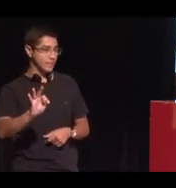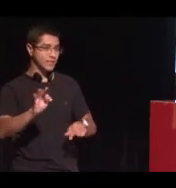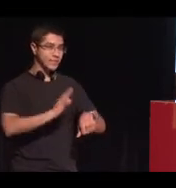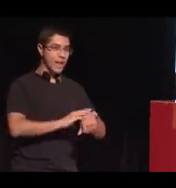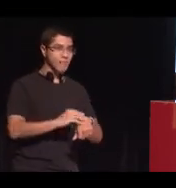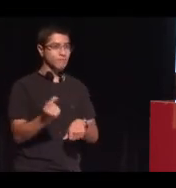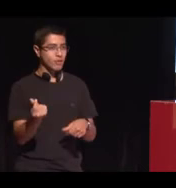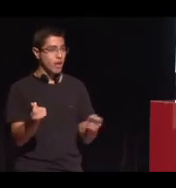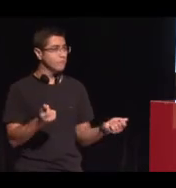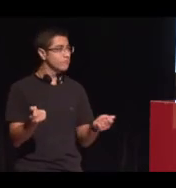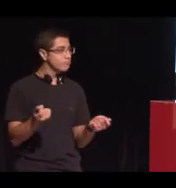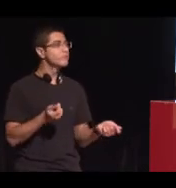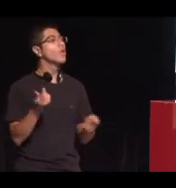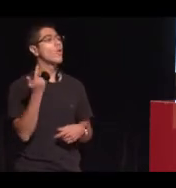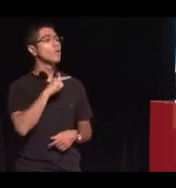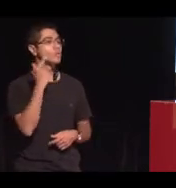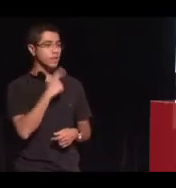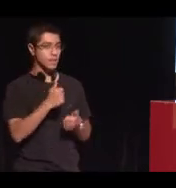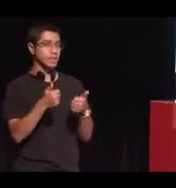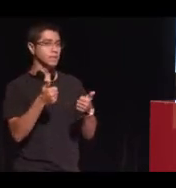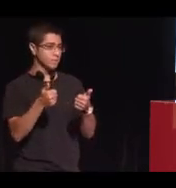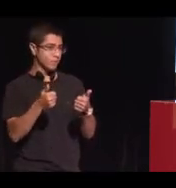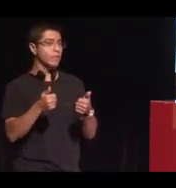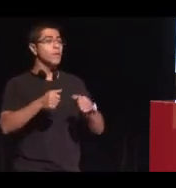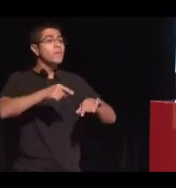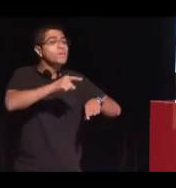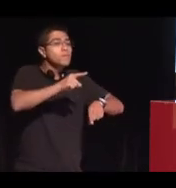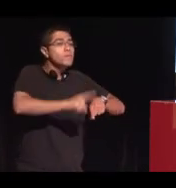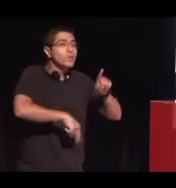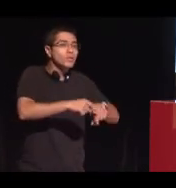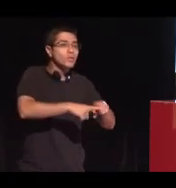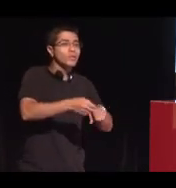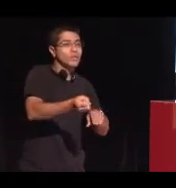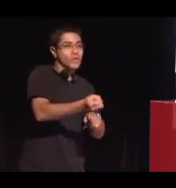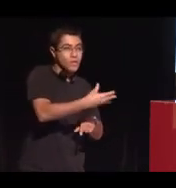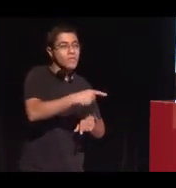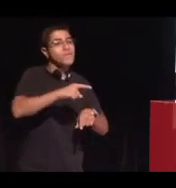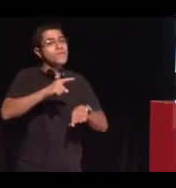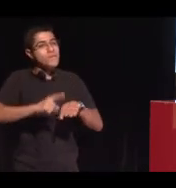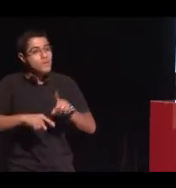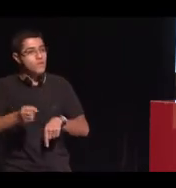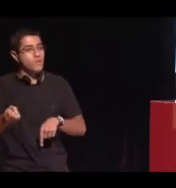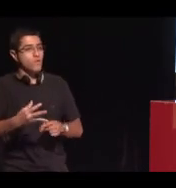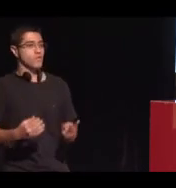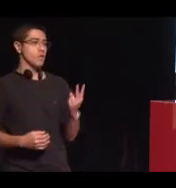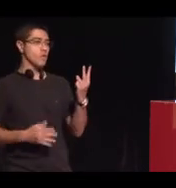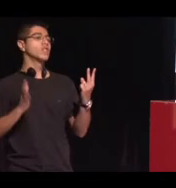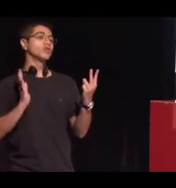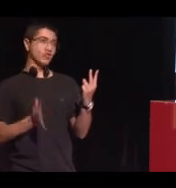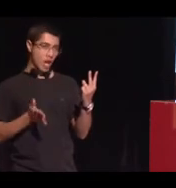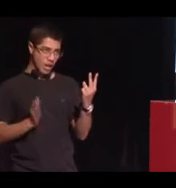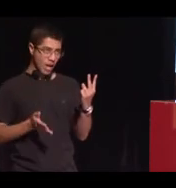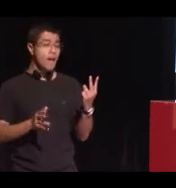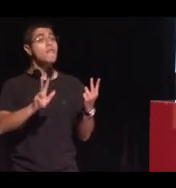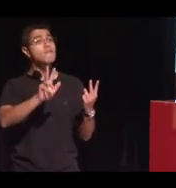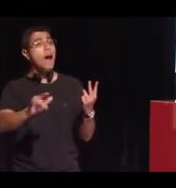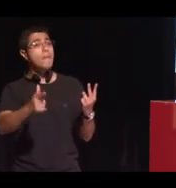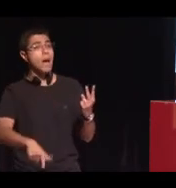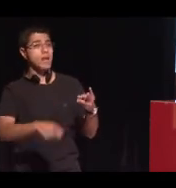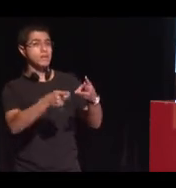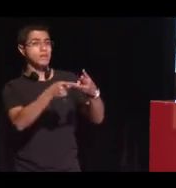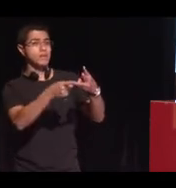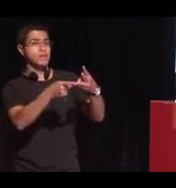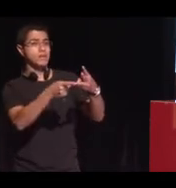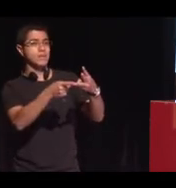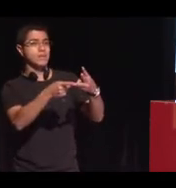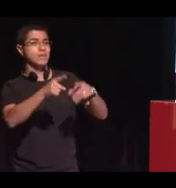diminuiu. A gente conseguiu adicionar dois novos produtos, está indo para o terceiro agora, né, nesse sistema, sem alterar o legado.